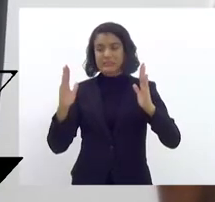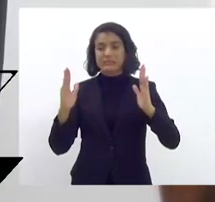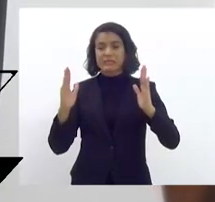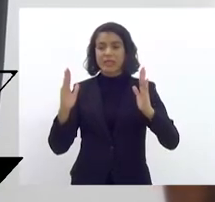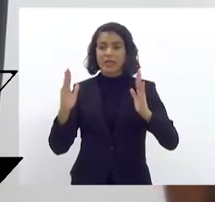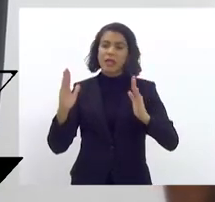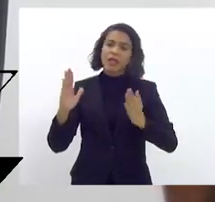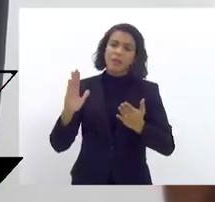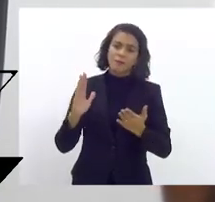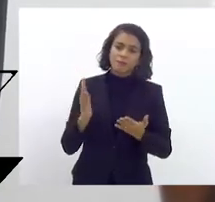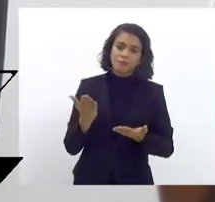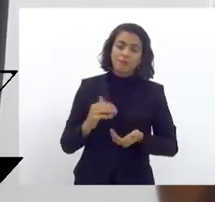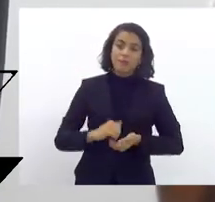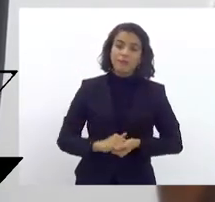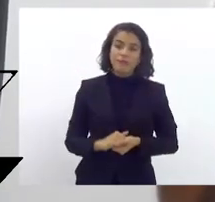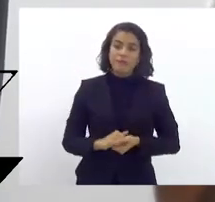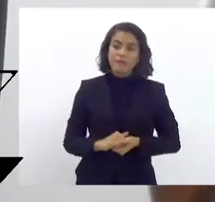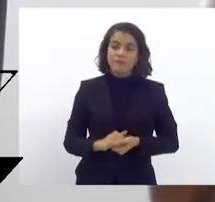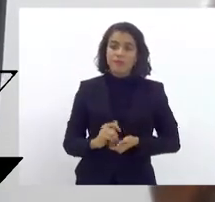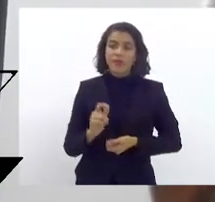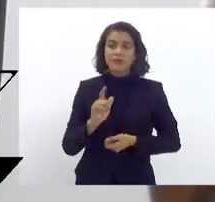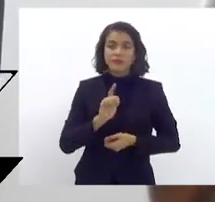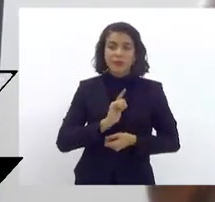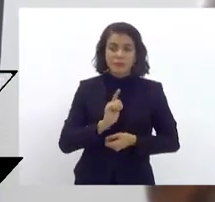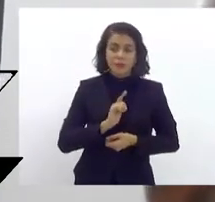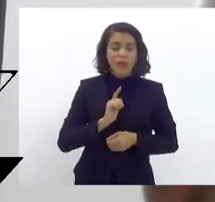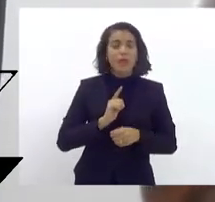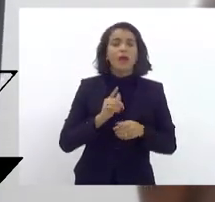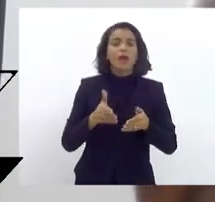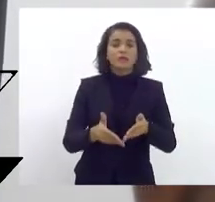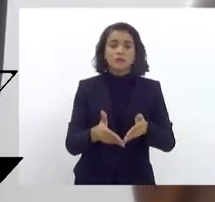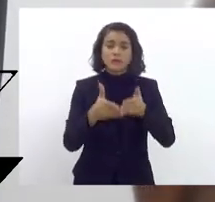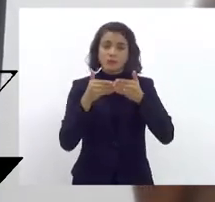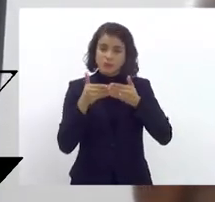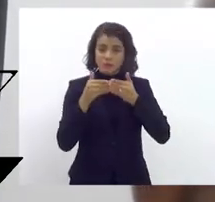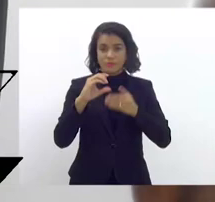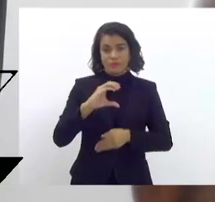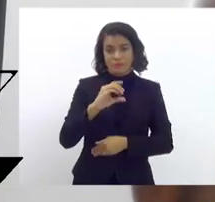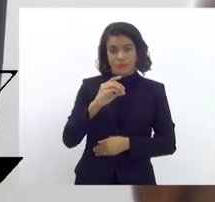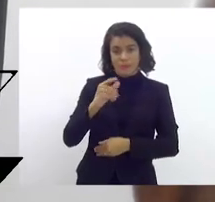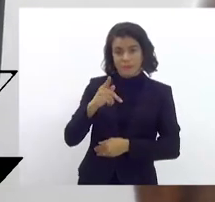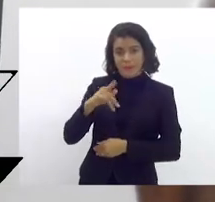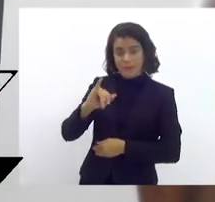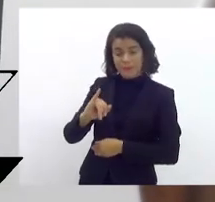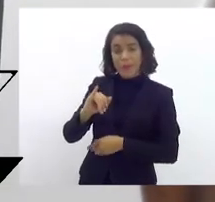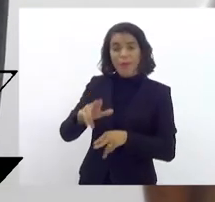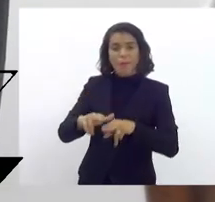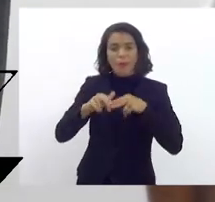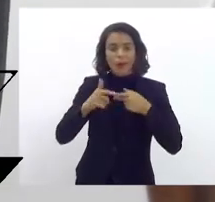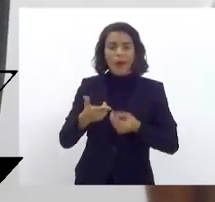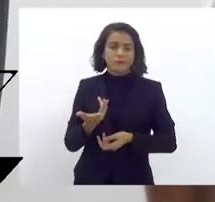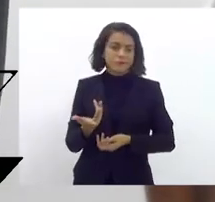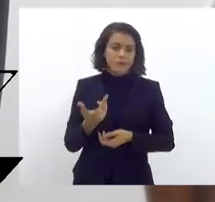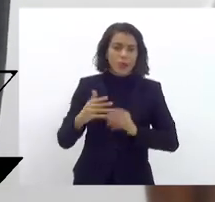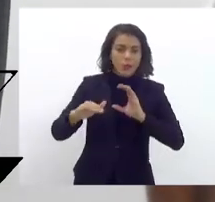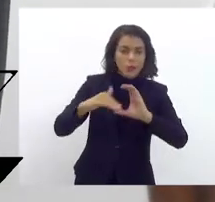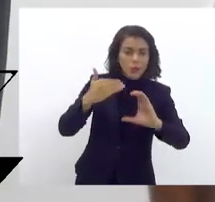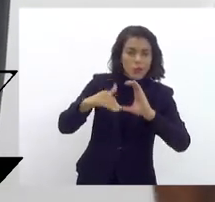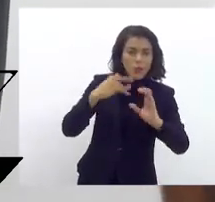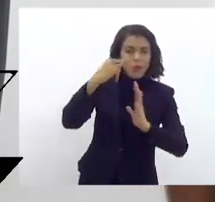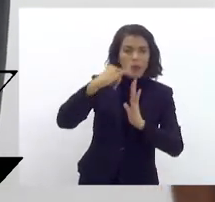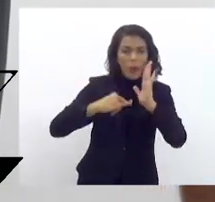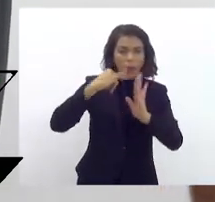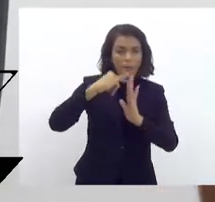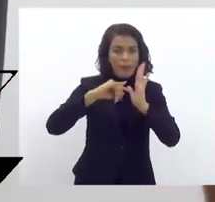momentos também é a suspensão da CPI por conta do recebimento de documentos